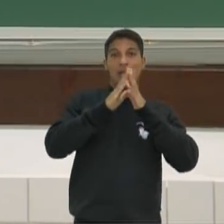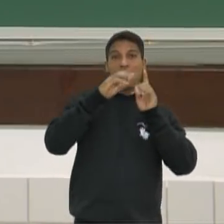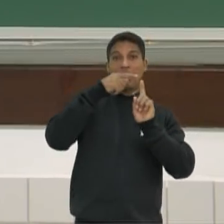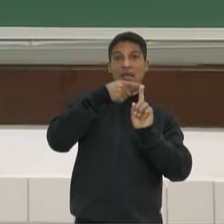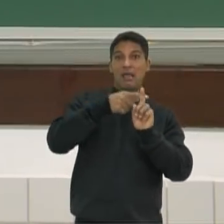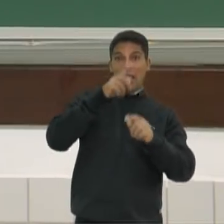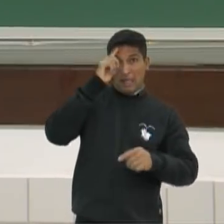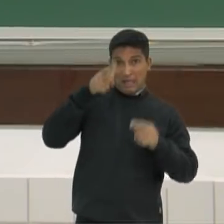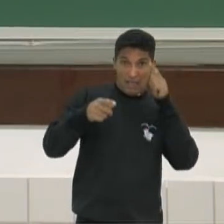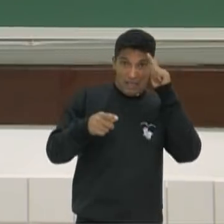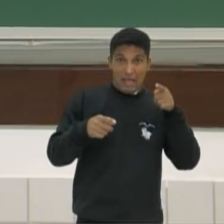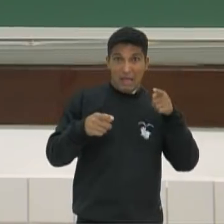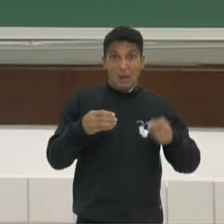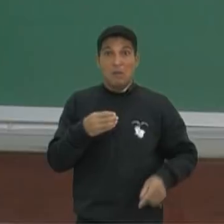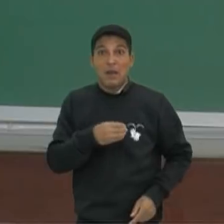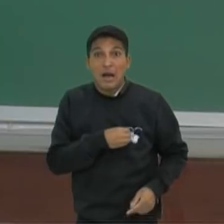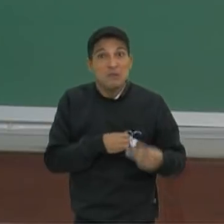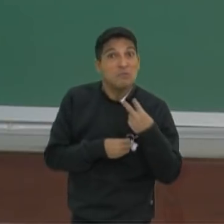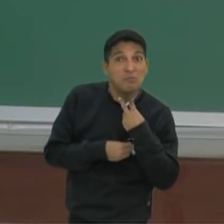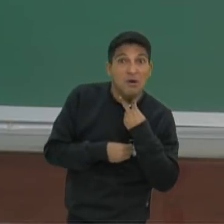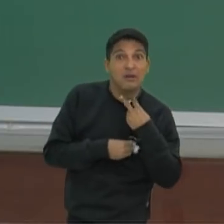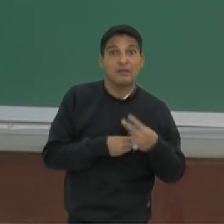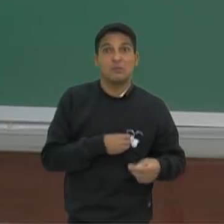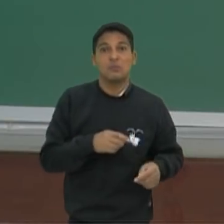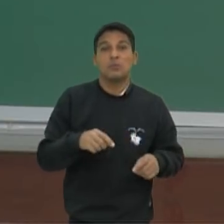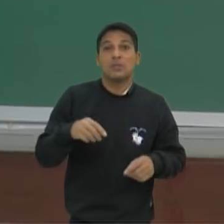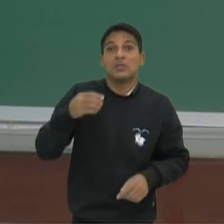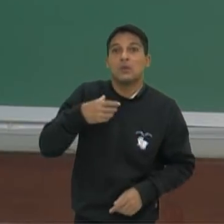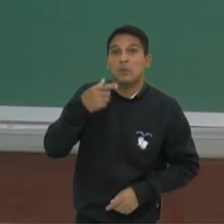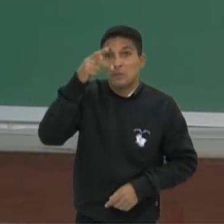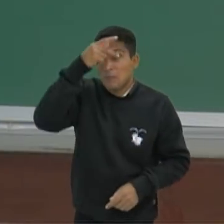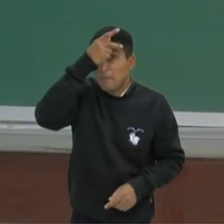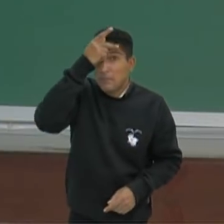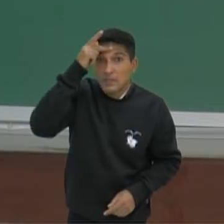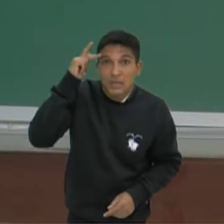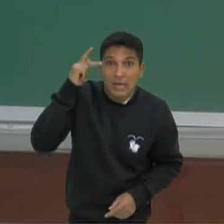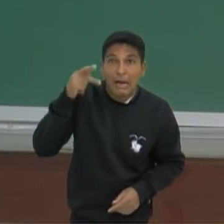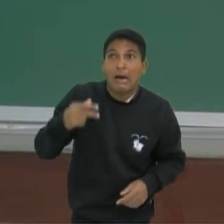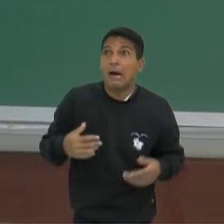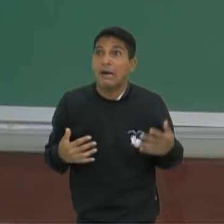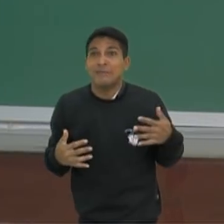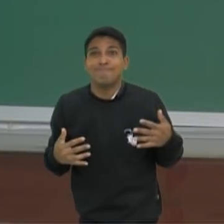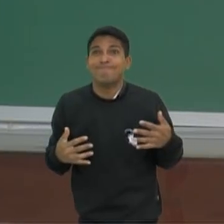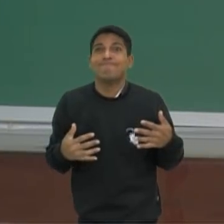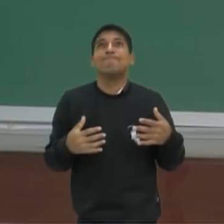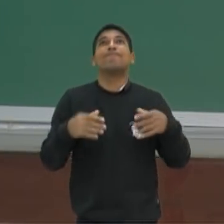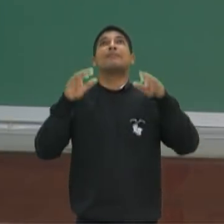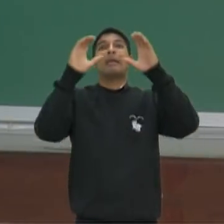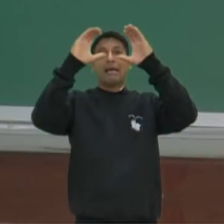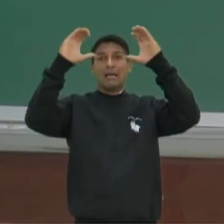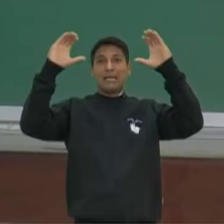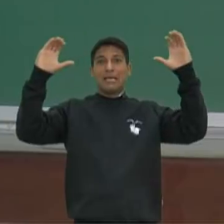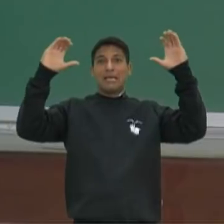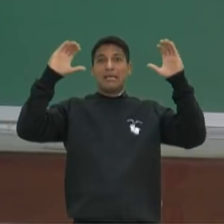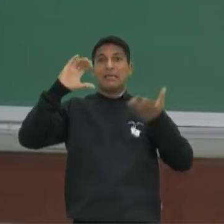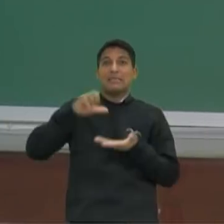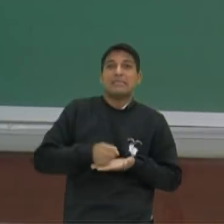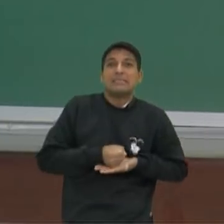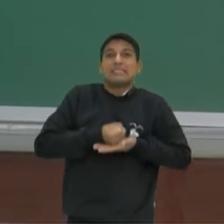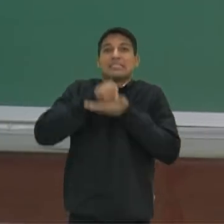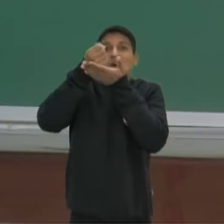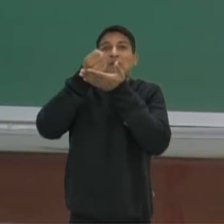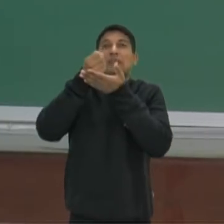de pecado podia levar ele a o fato de não alcançar a grande salvação aos